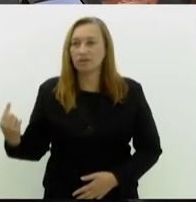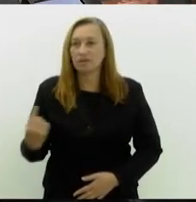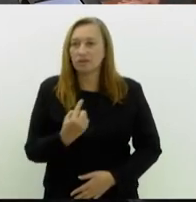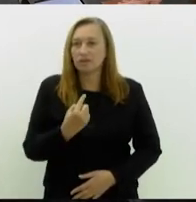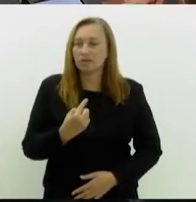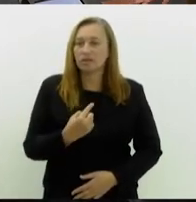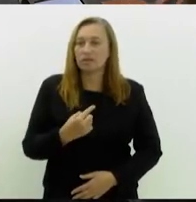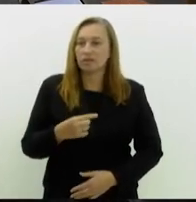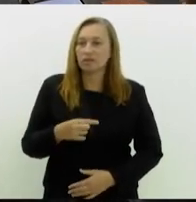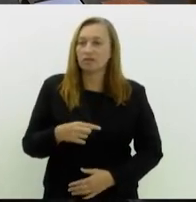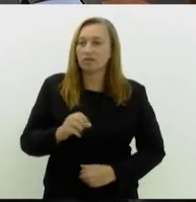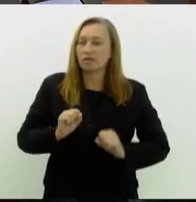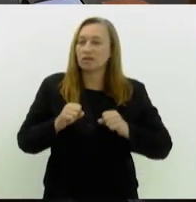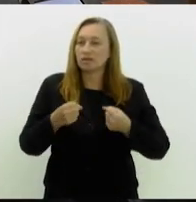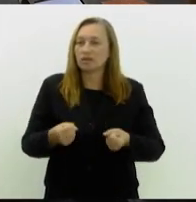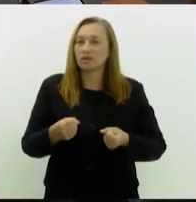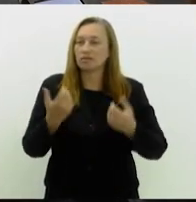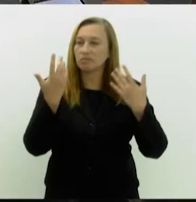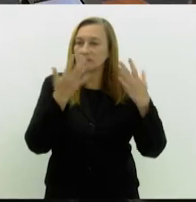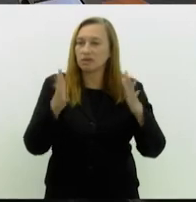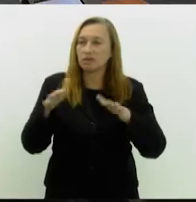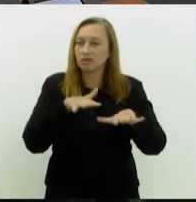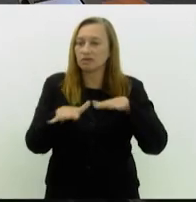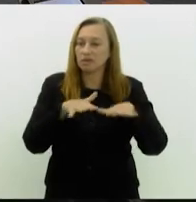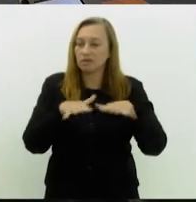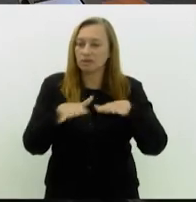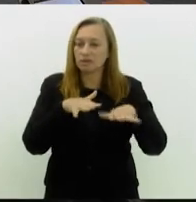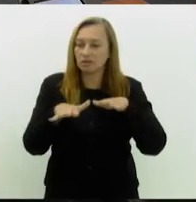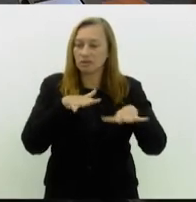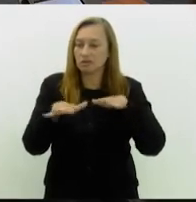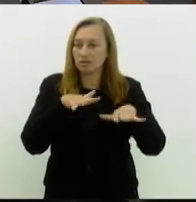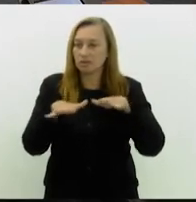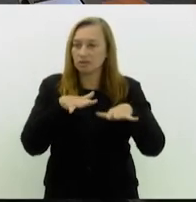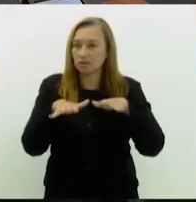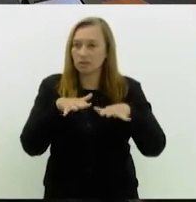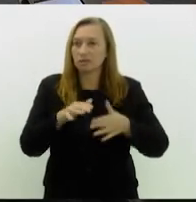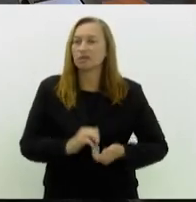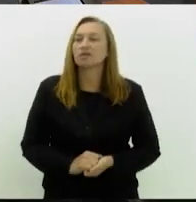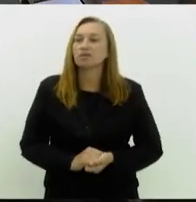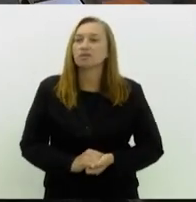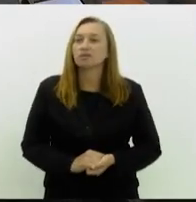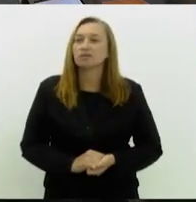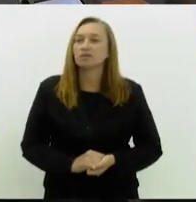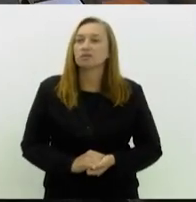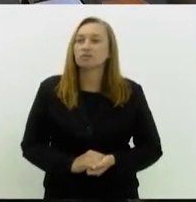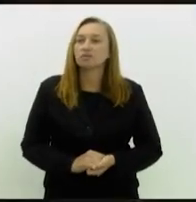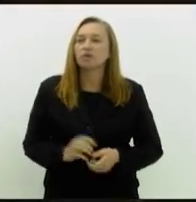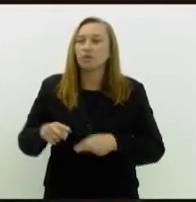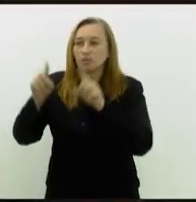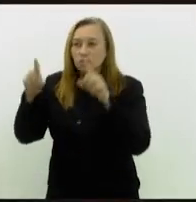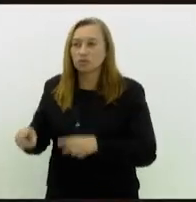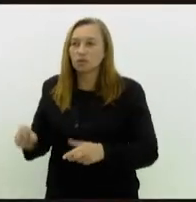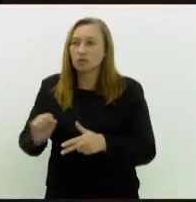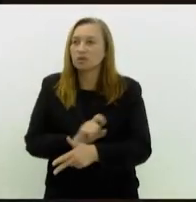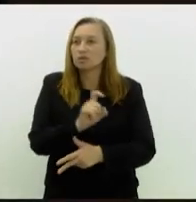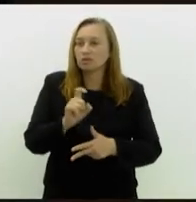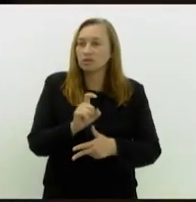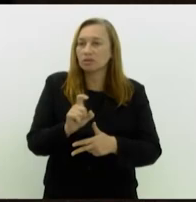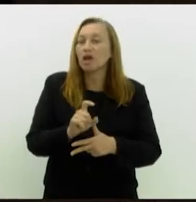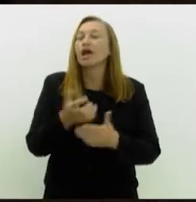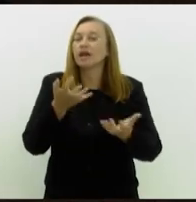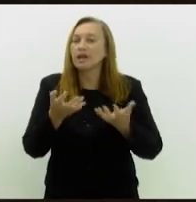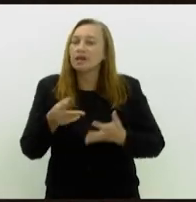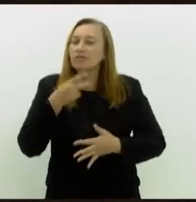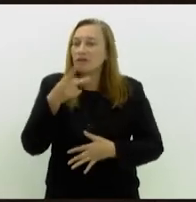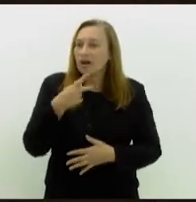Tribuna defender e parabenizar a mobilização aguerrida das dois funcionários do Poder Executivo mas queria endossar